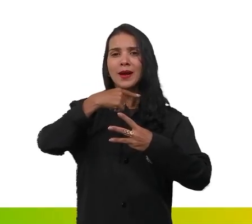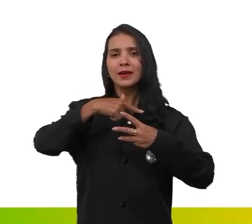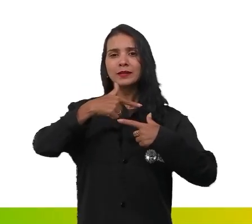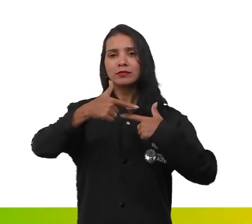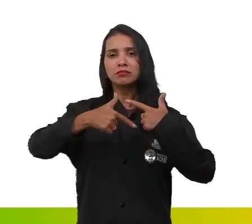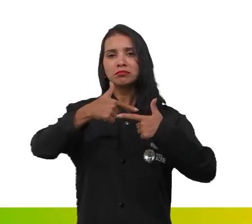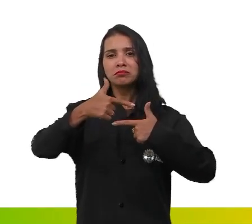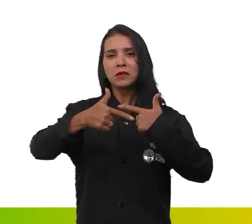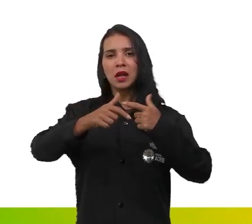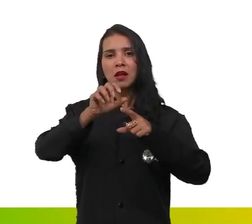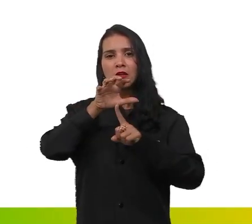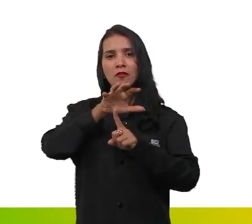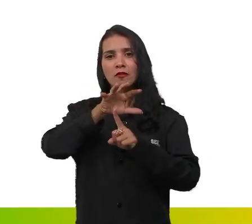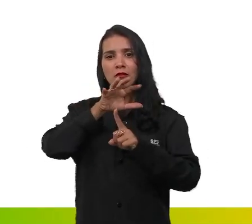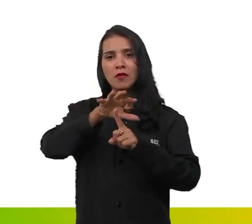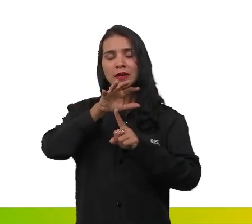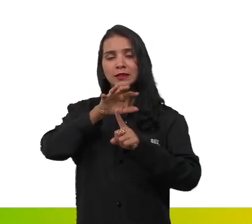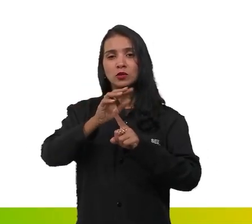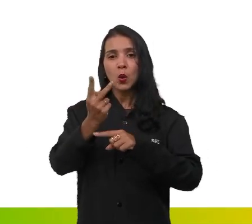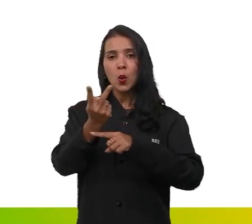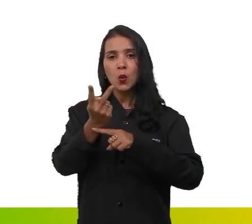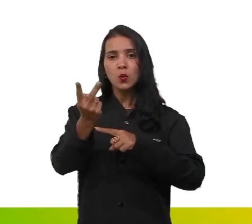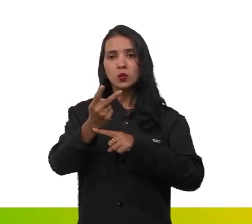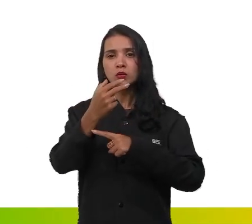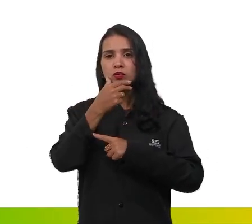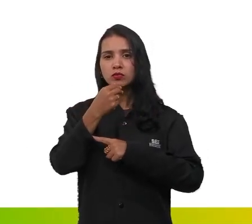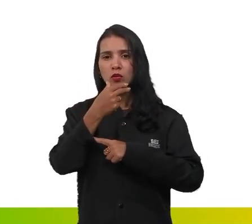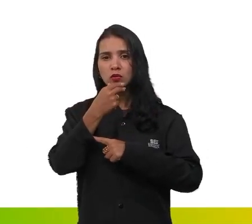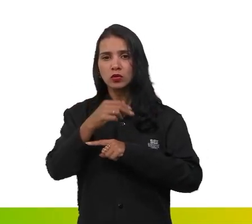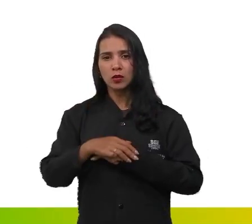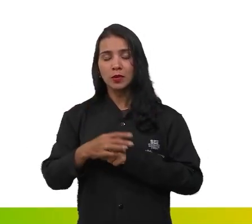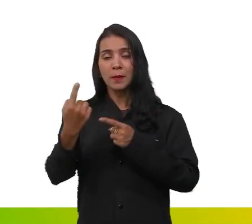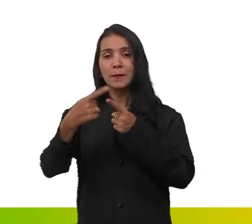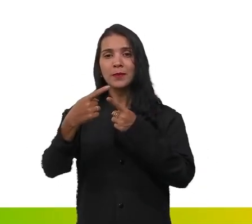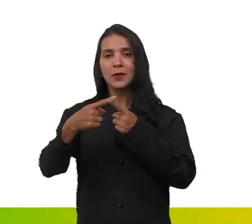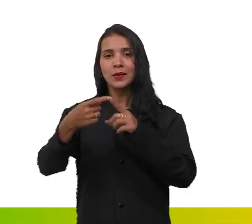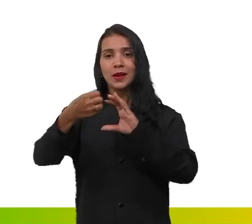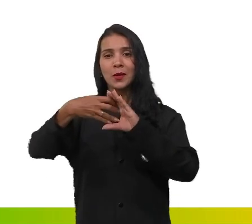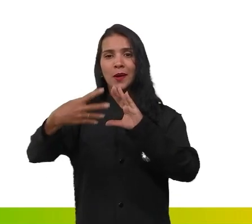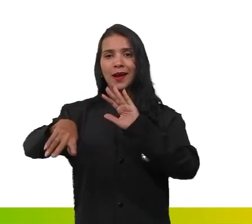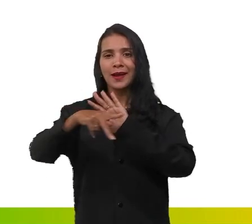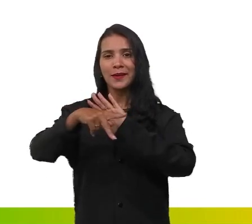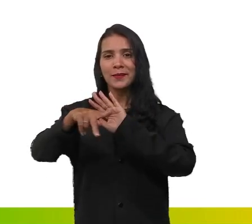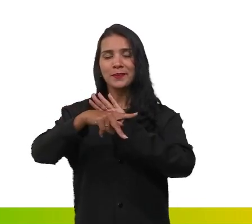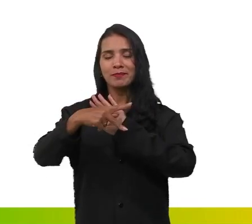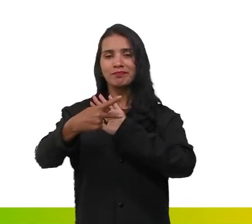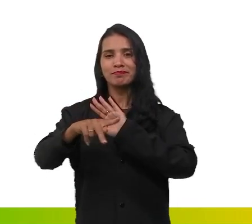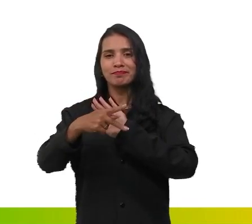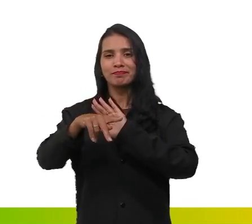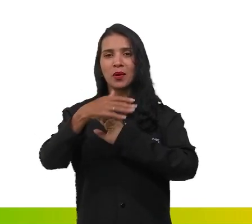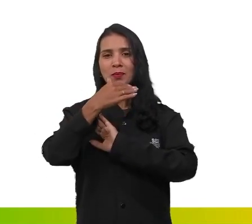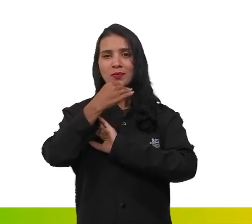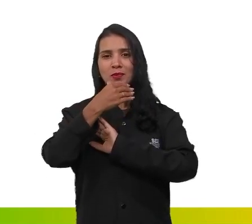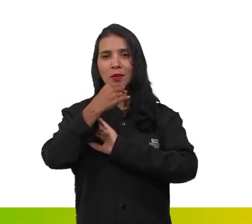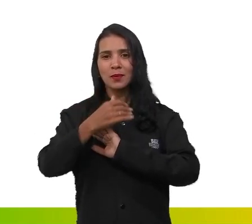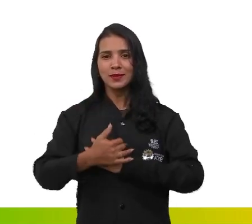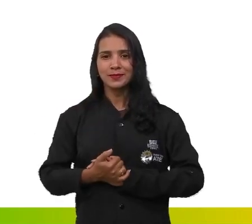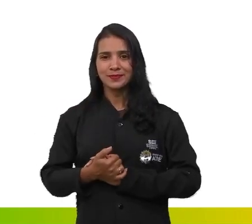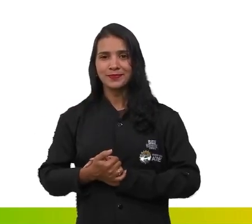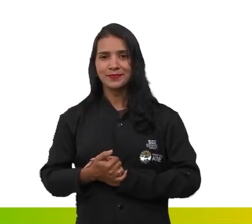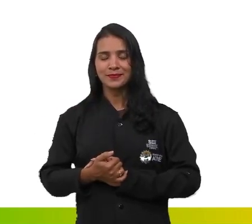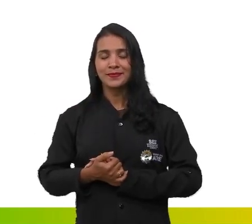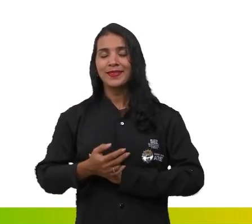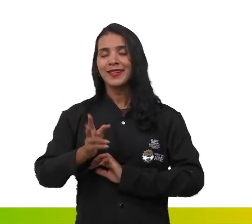né? Para os 2 filhos dele. Por quê? Porque é uma característica que está no Y. Quem carrega consigo,